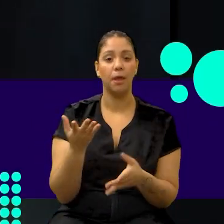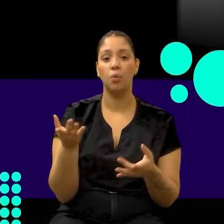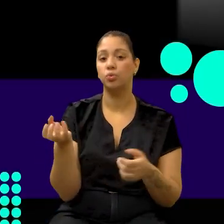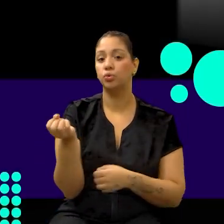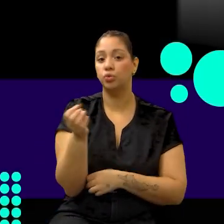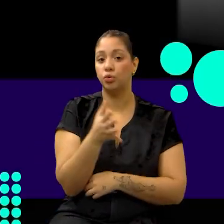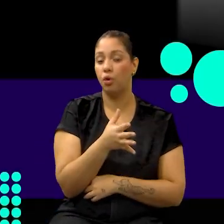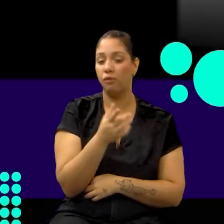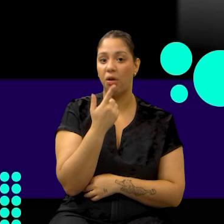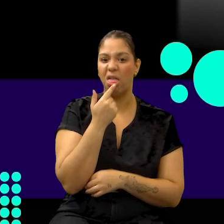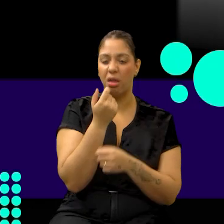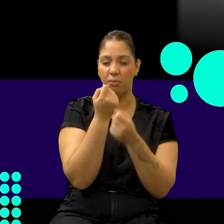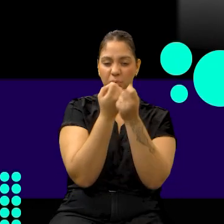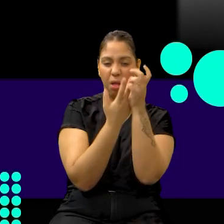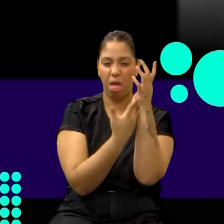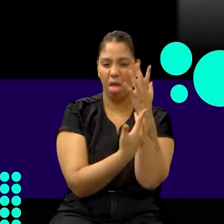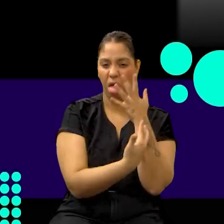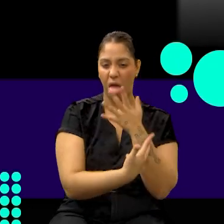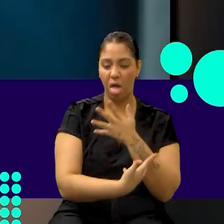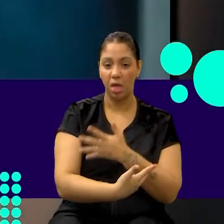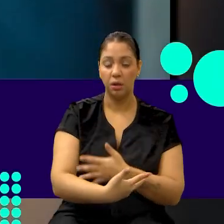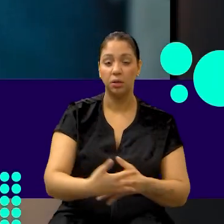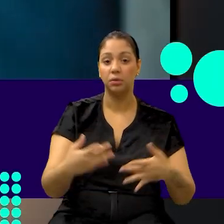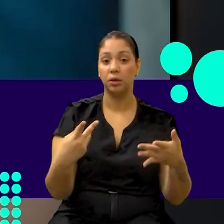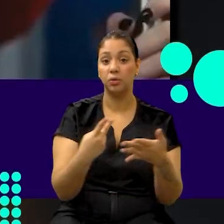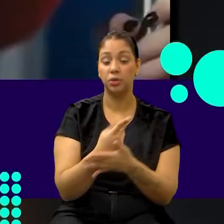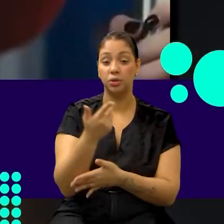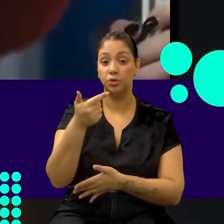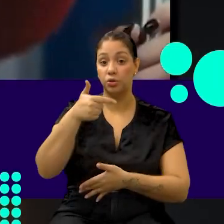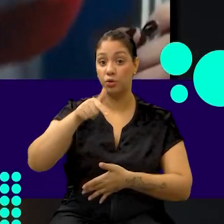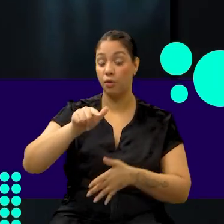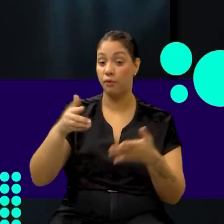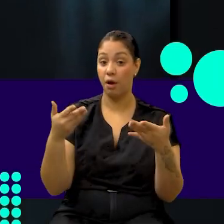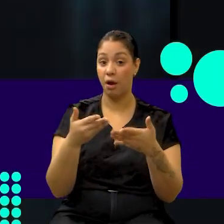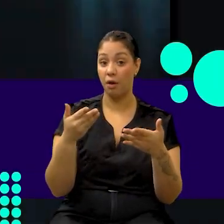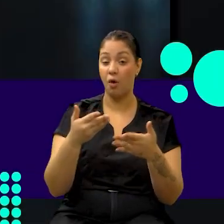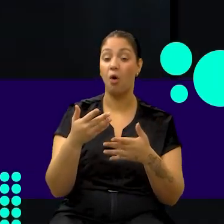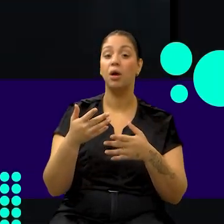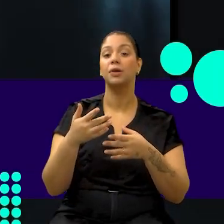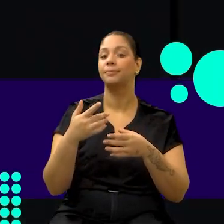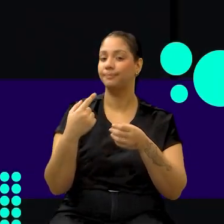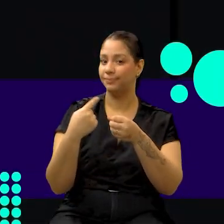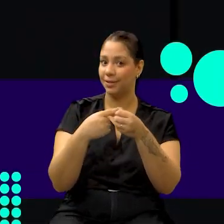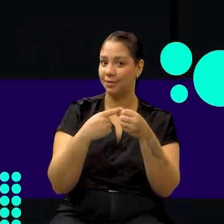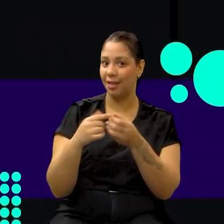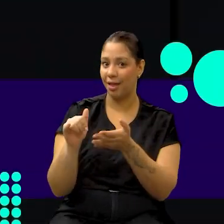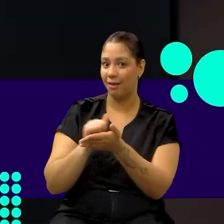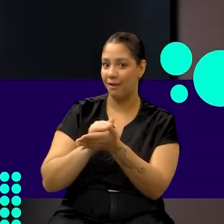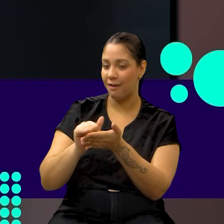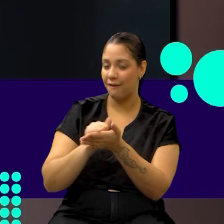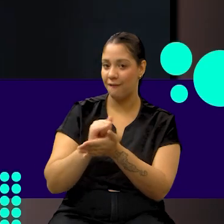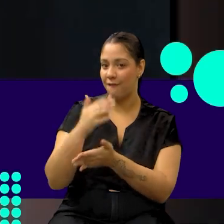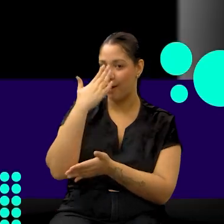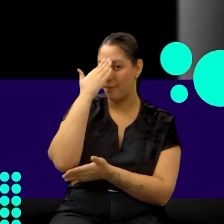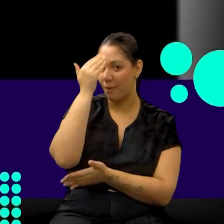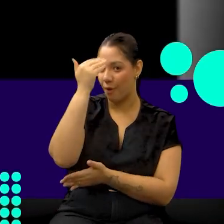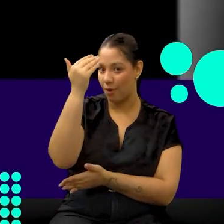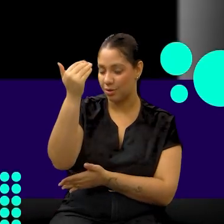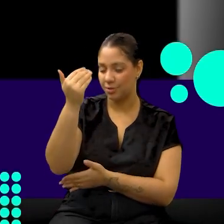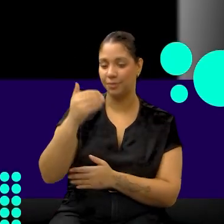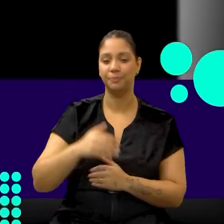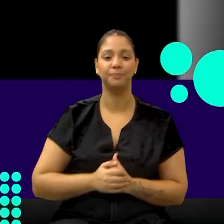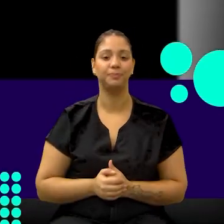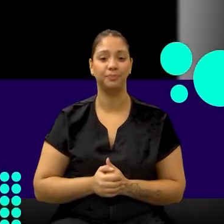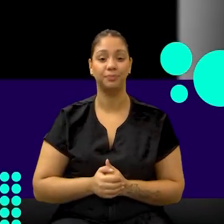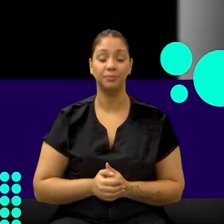água abaixo. Um novo capítulo da sangrenta saga está prestes a acontecer em uma das metrópoles mais